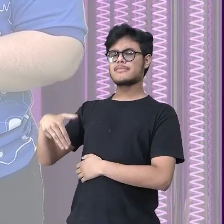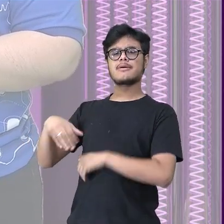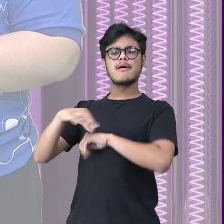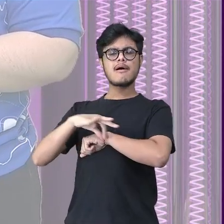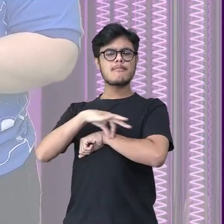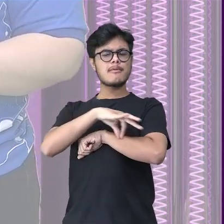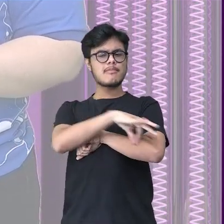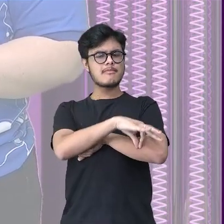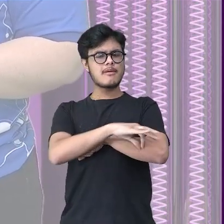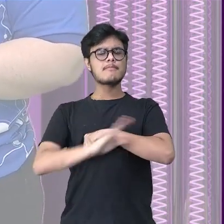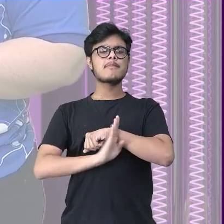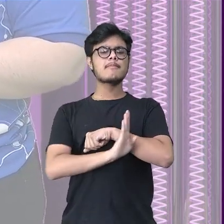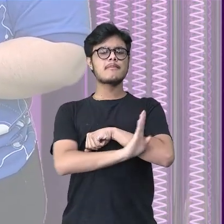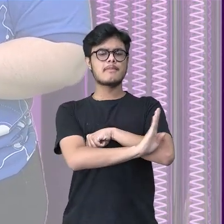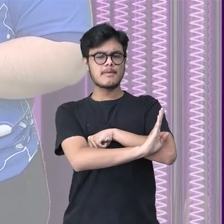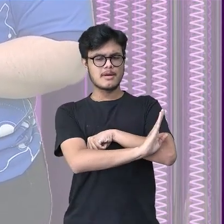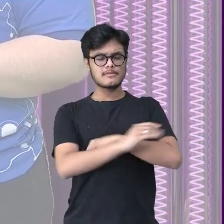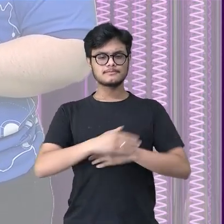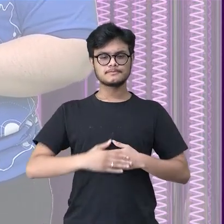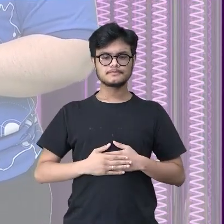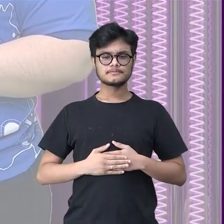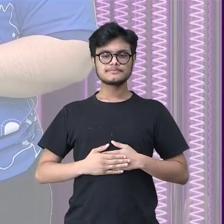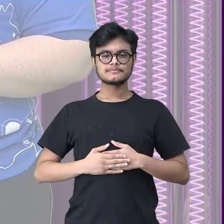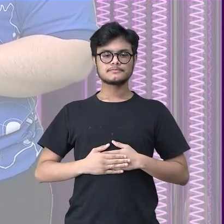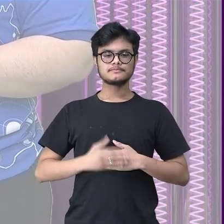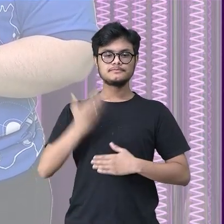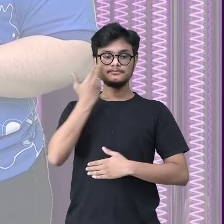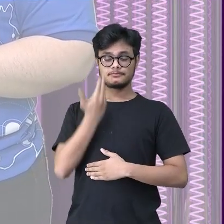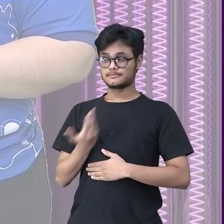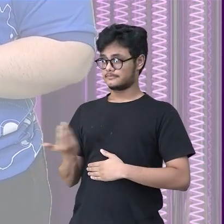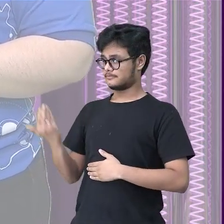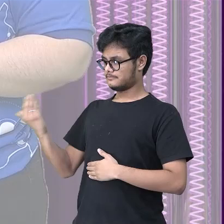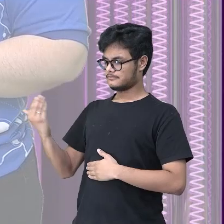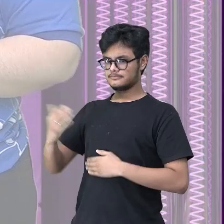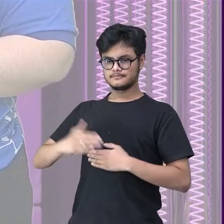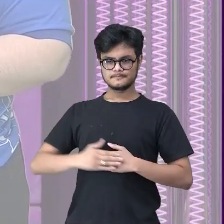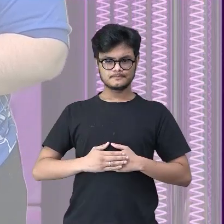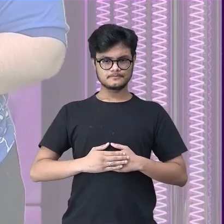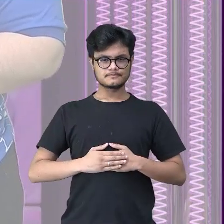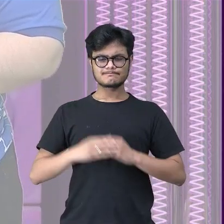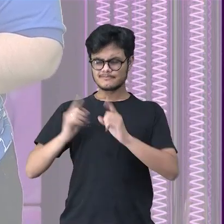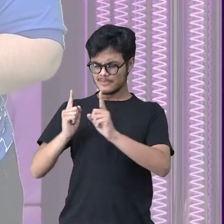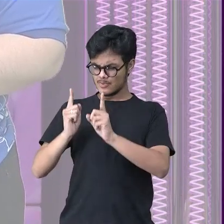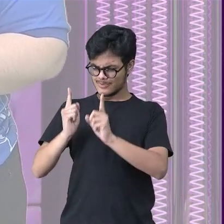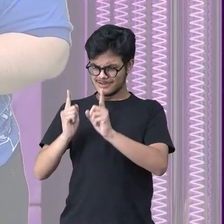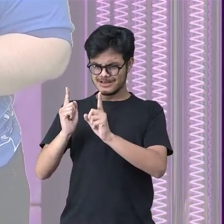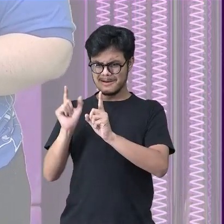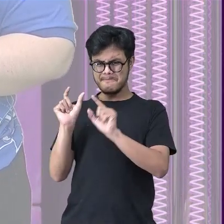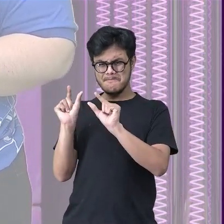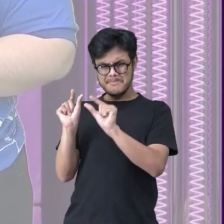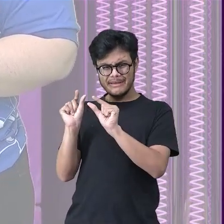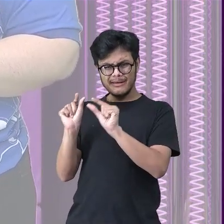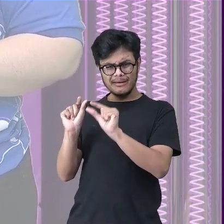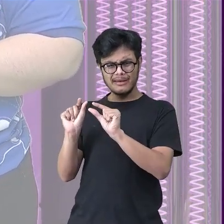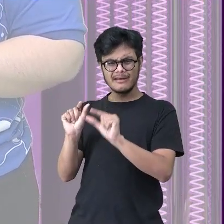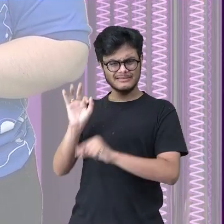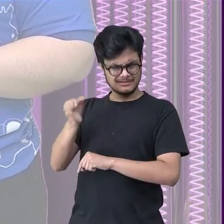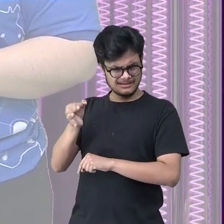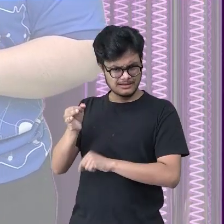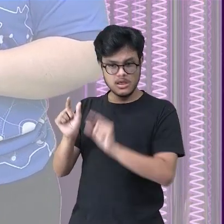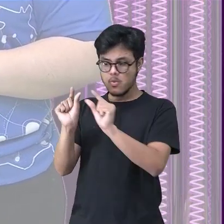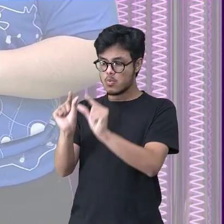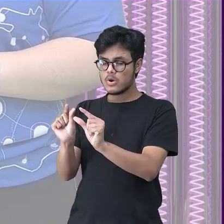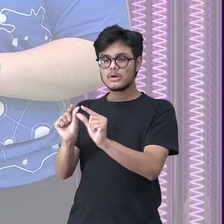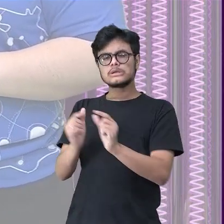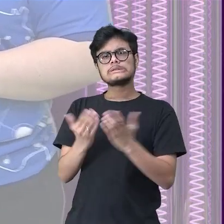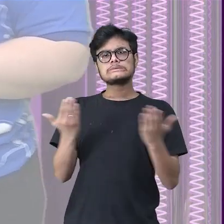só. Veja aqui, o centímetro, ele já é muito pequeno, certo?